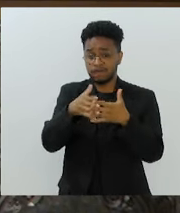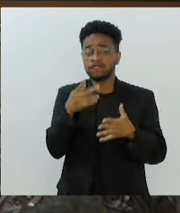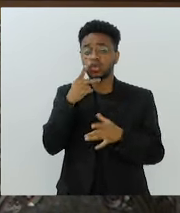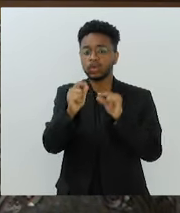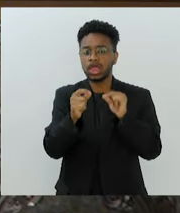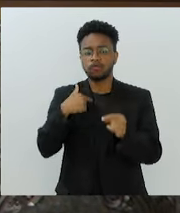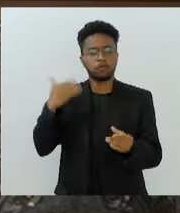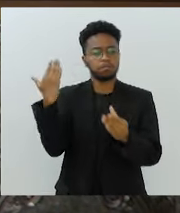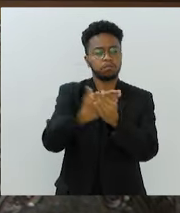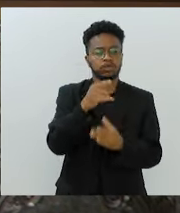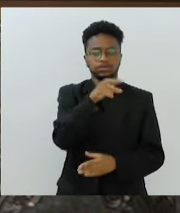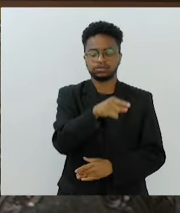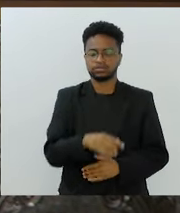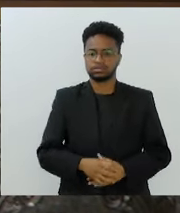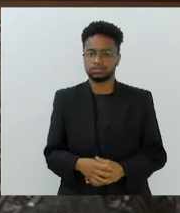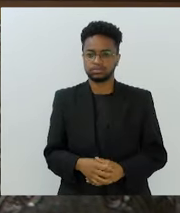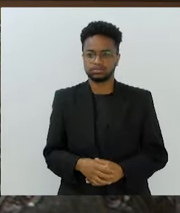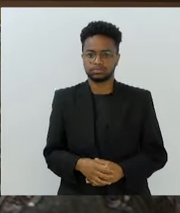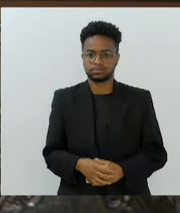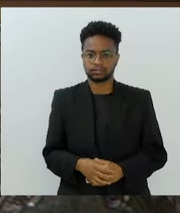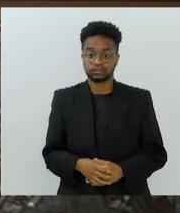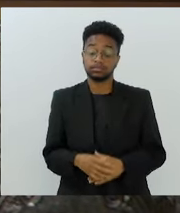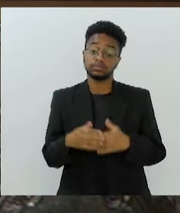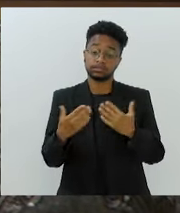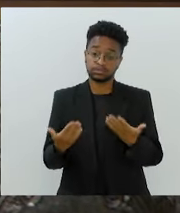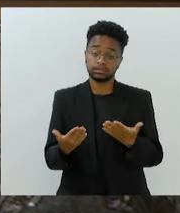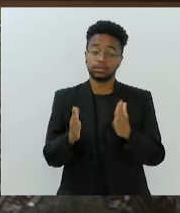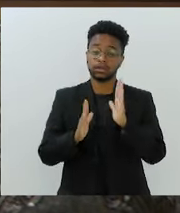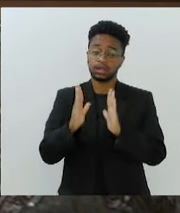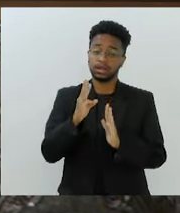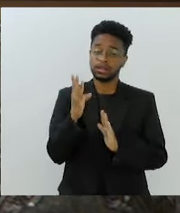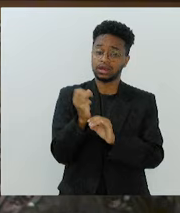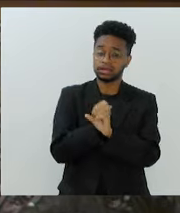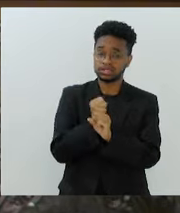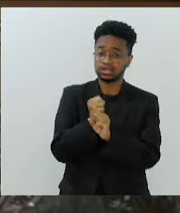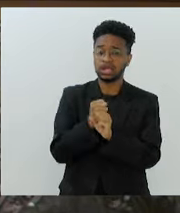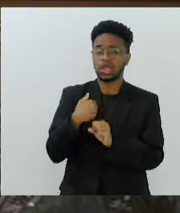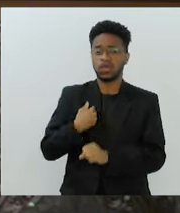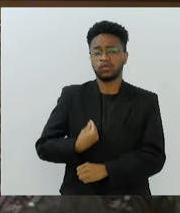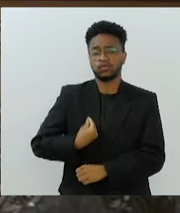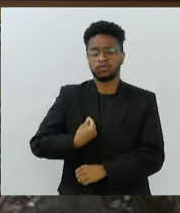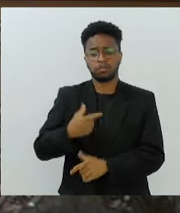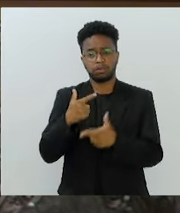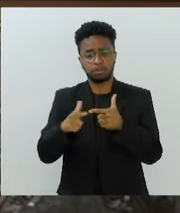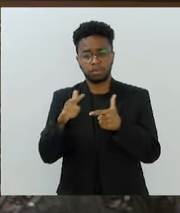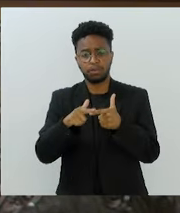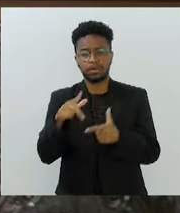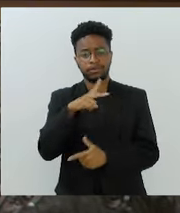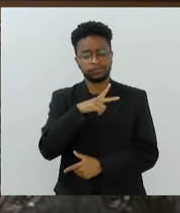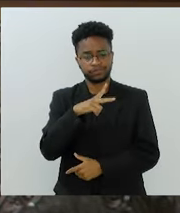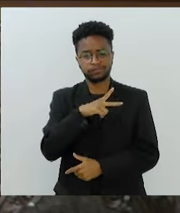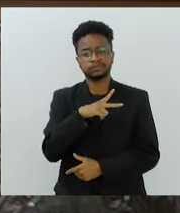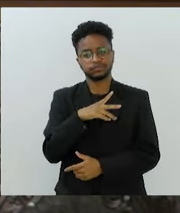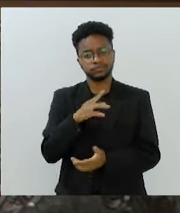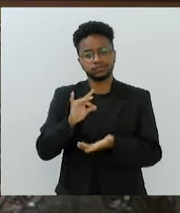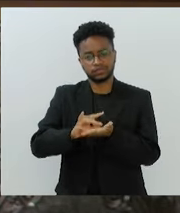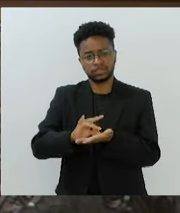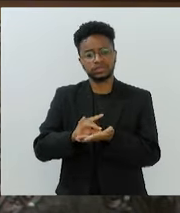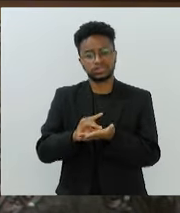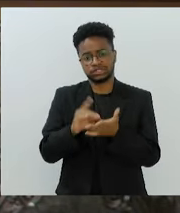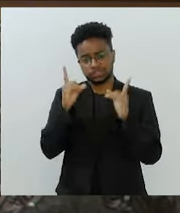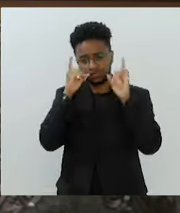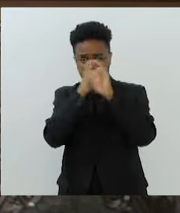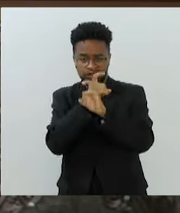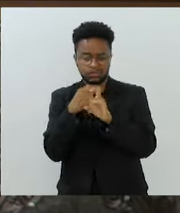processar. E durante 3 anos eu vivi um drama pessoal muito grande, que não vem